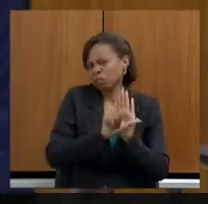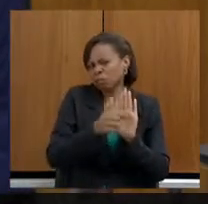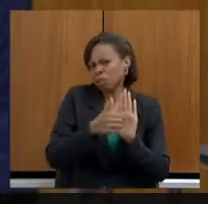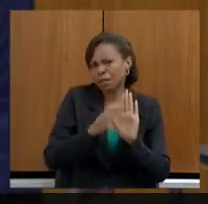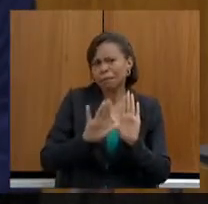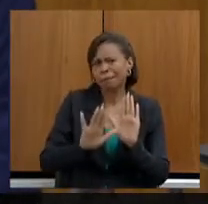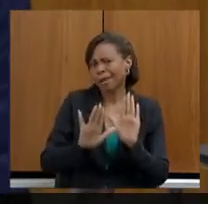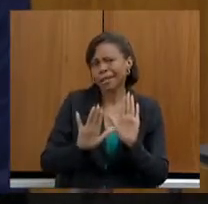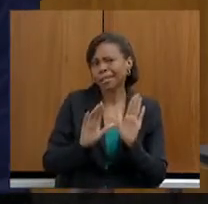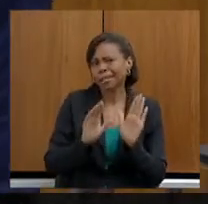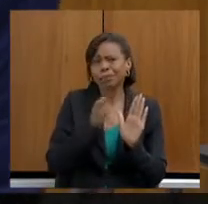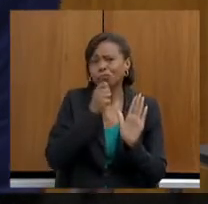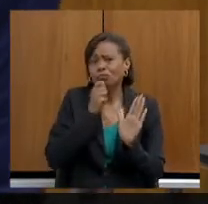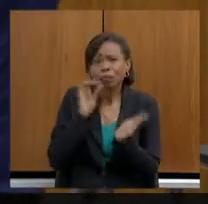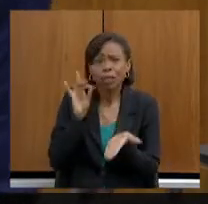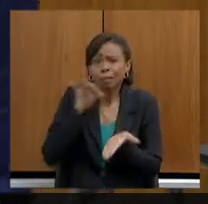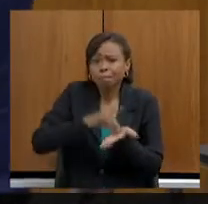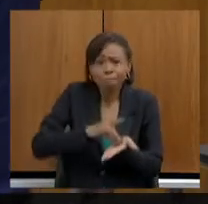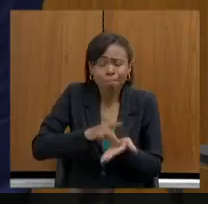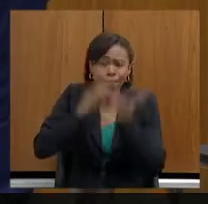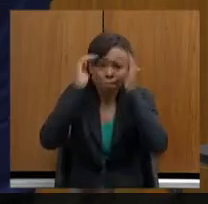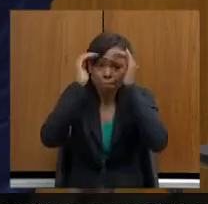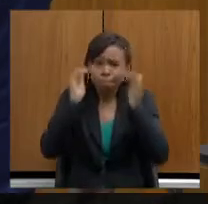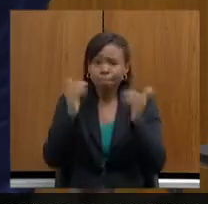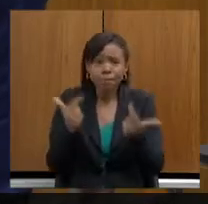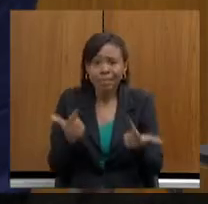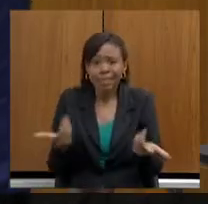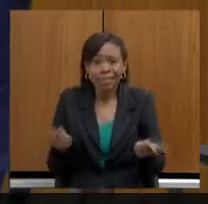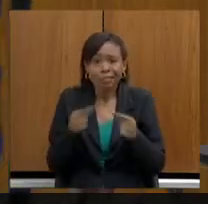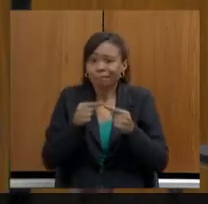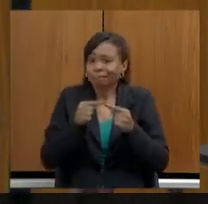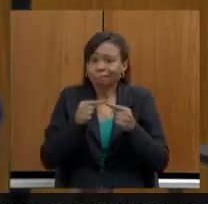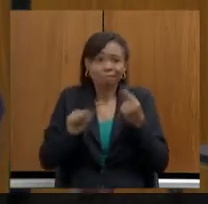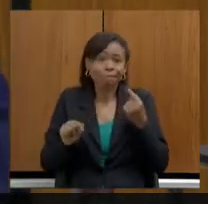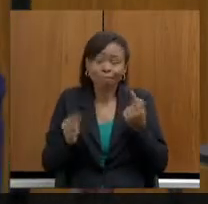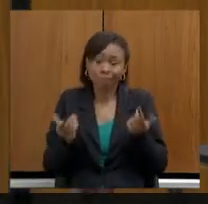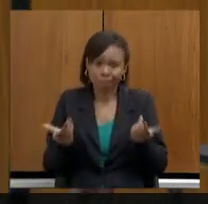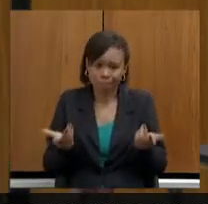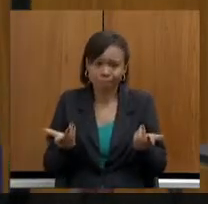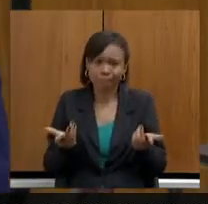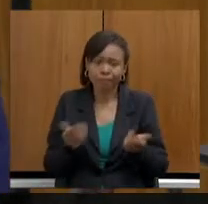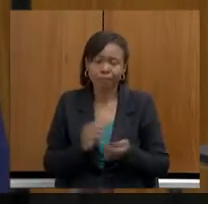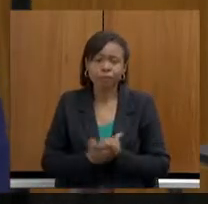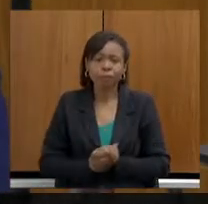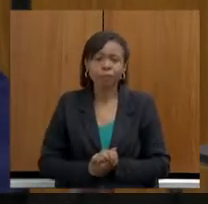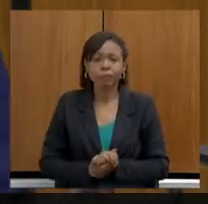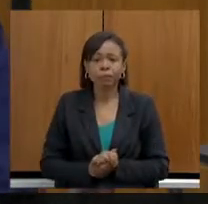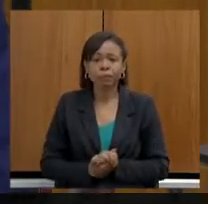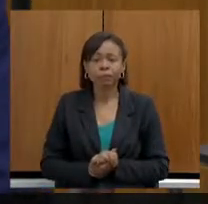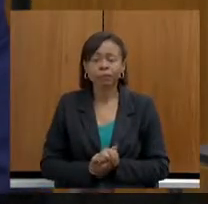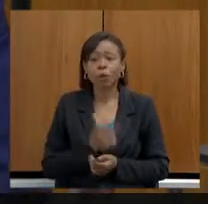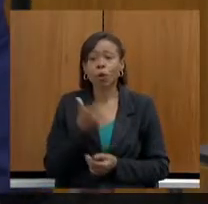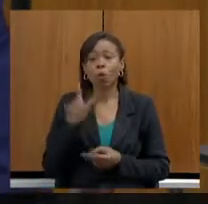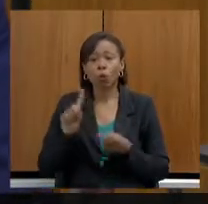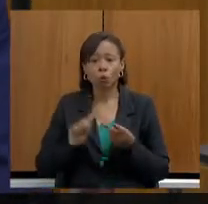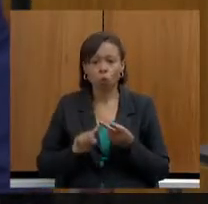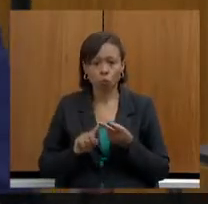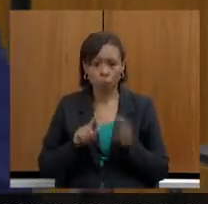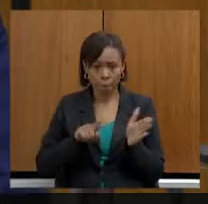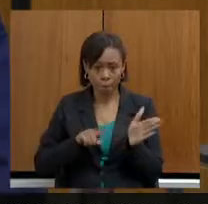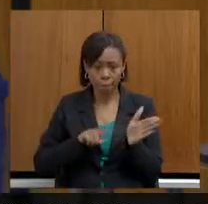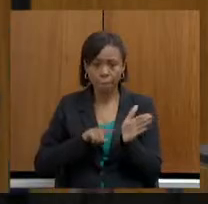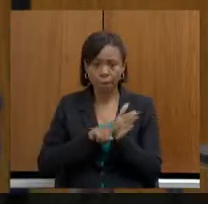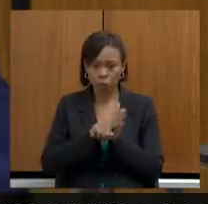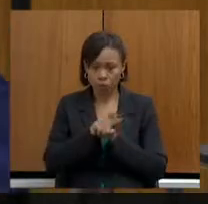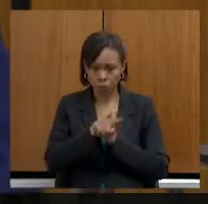não cumprir o seu papel então não faz sentido Professor Cleyton bom a segunda pergunta